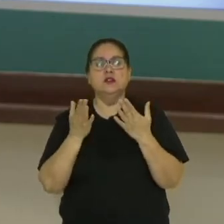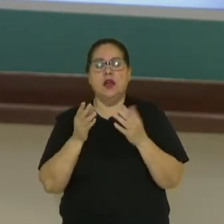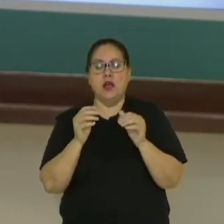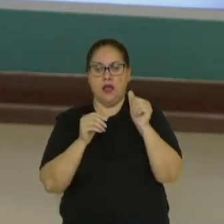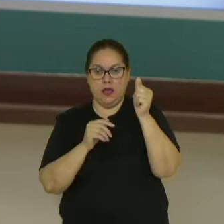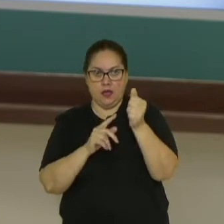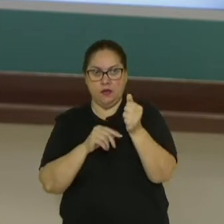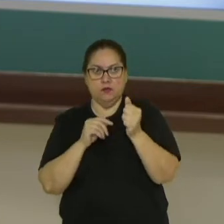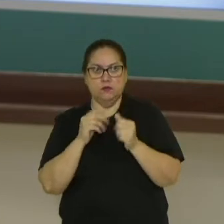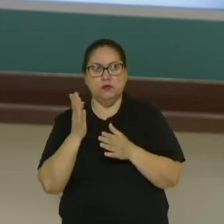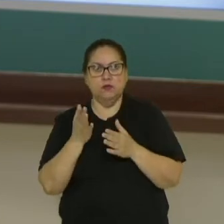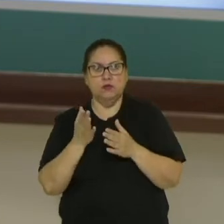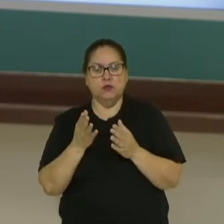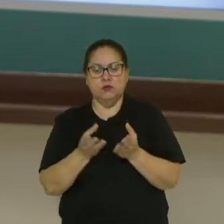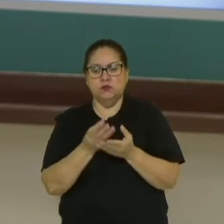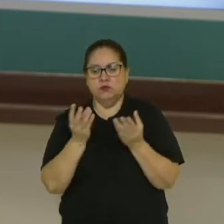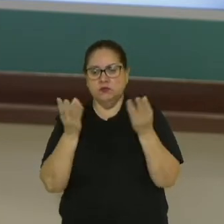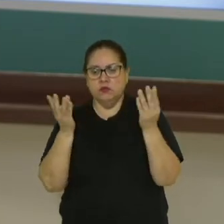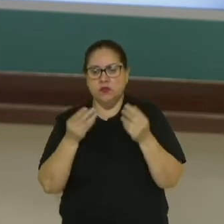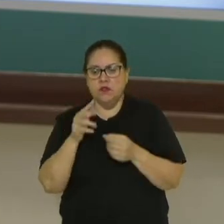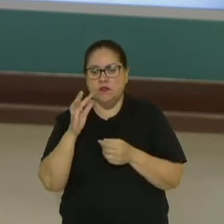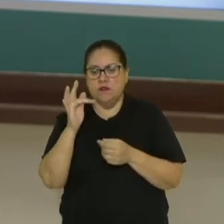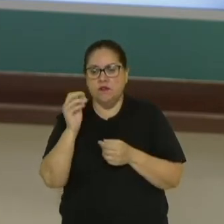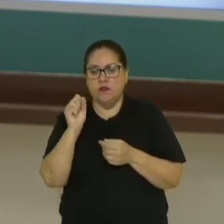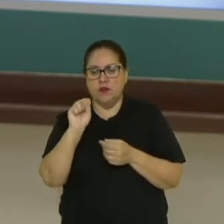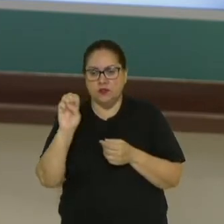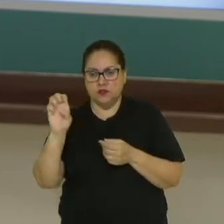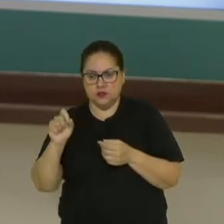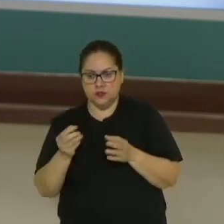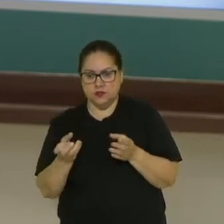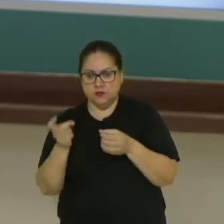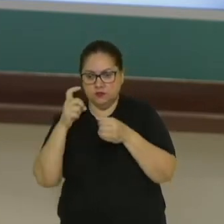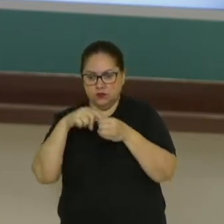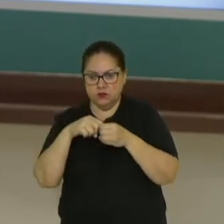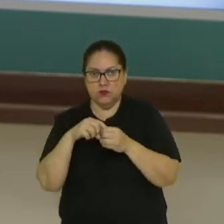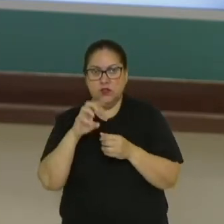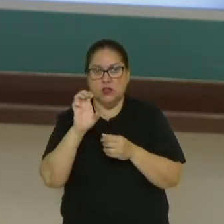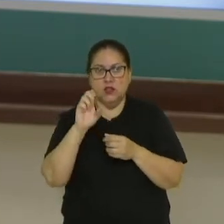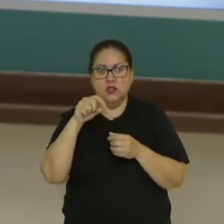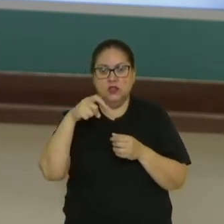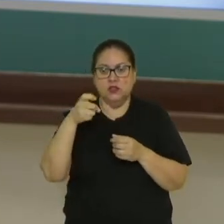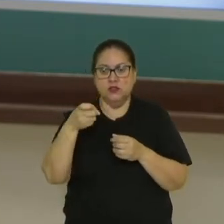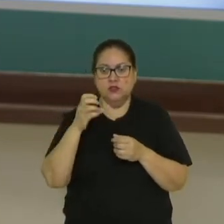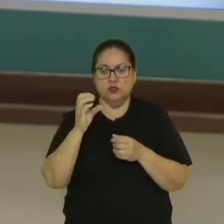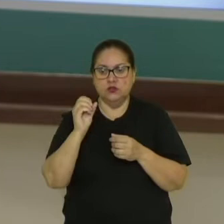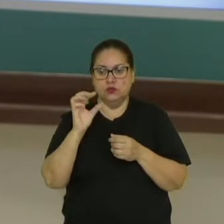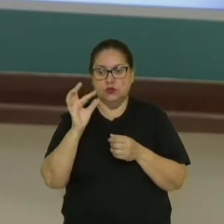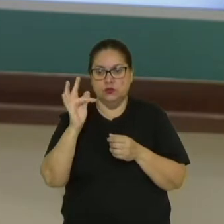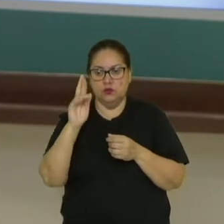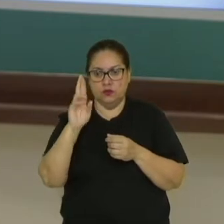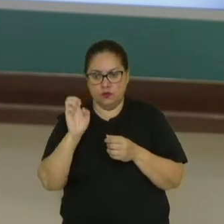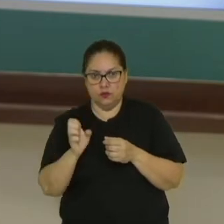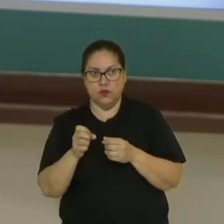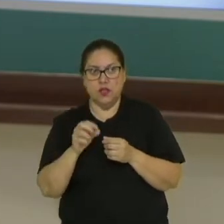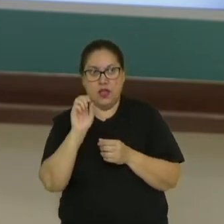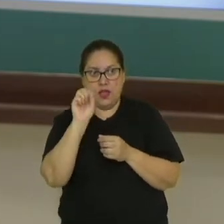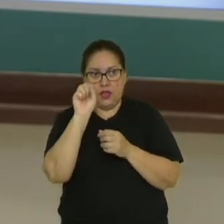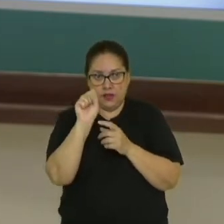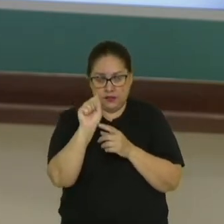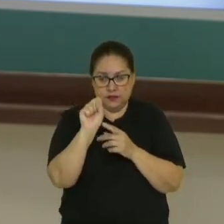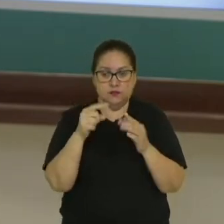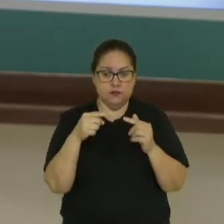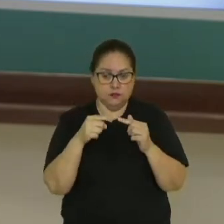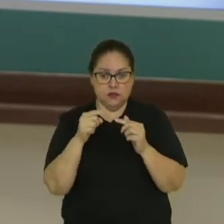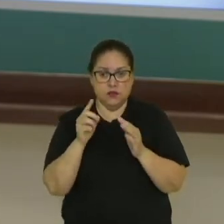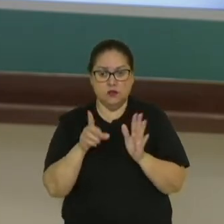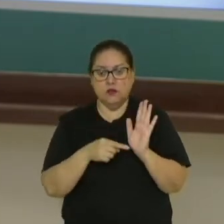Letra A. Considerando que os combustíveis fósseis apresentam em sua composição o enxofre não combinado, né, que o símbolo é S,